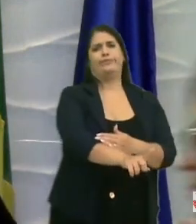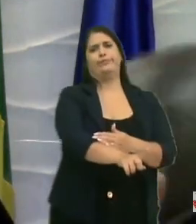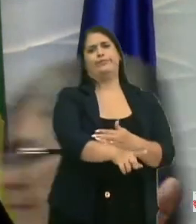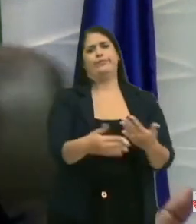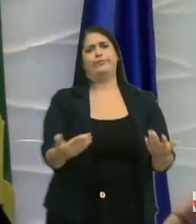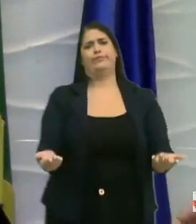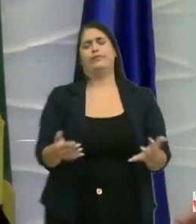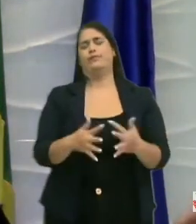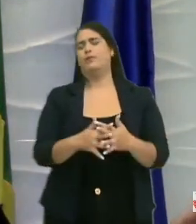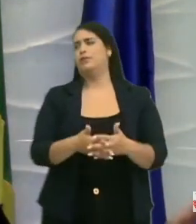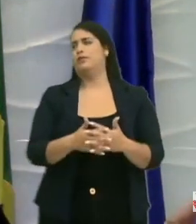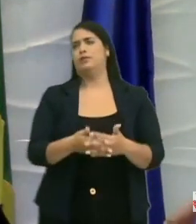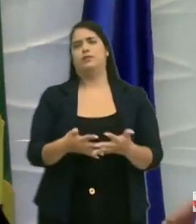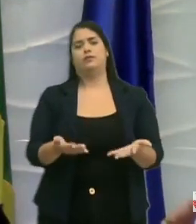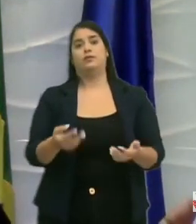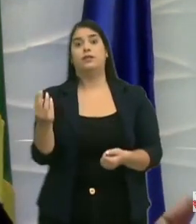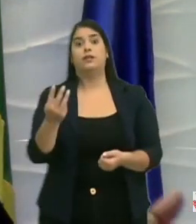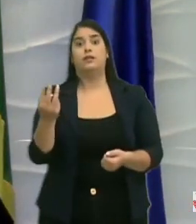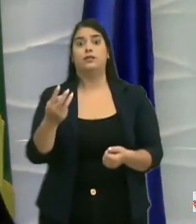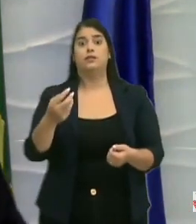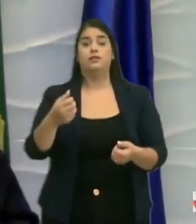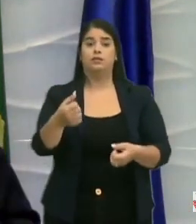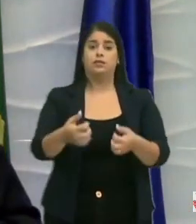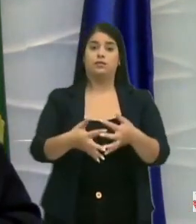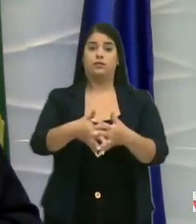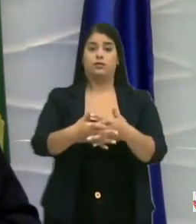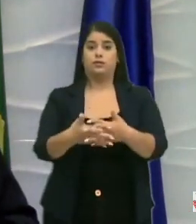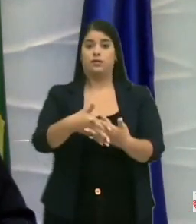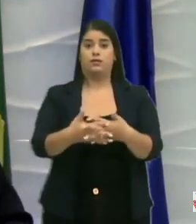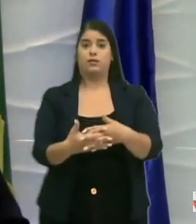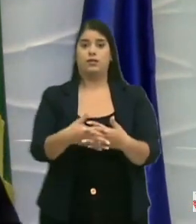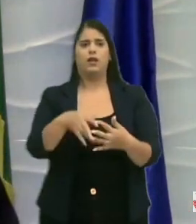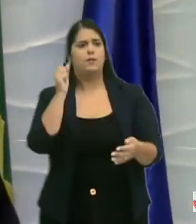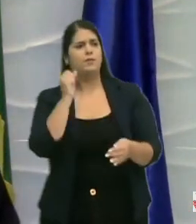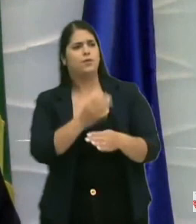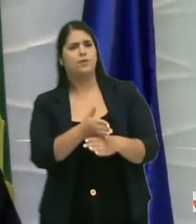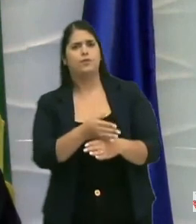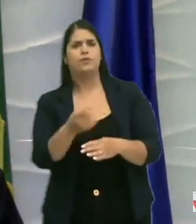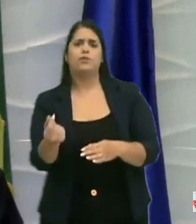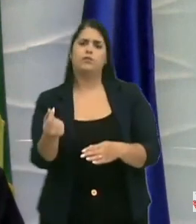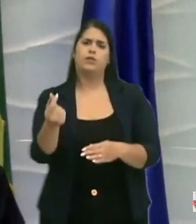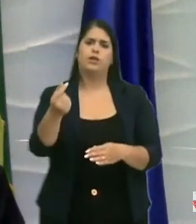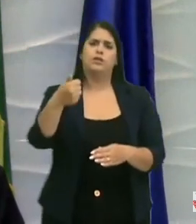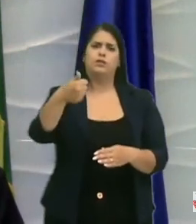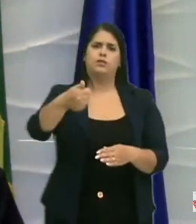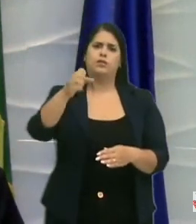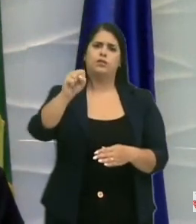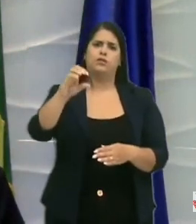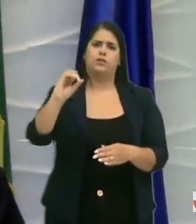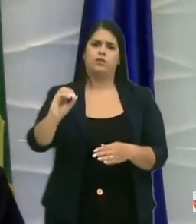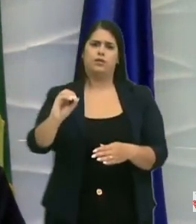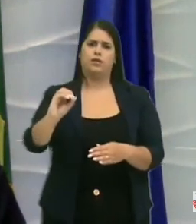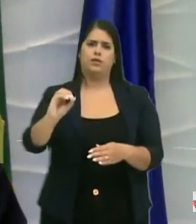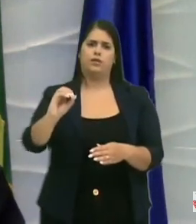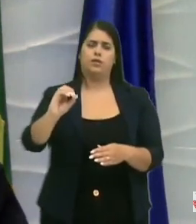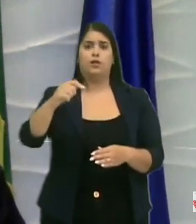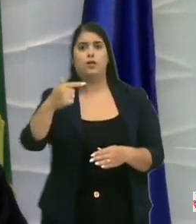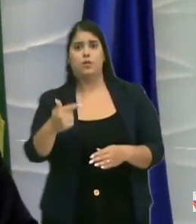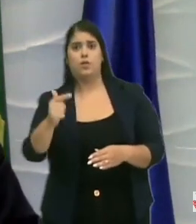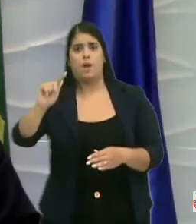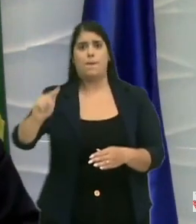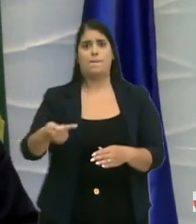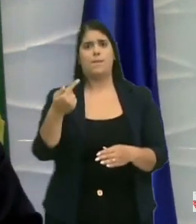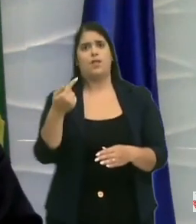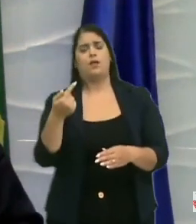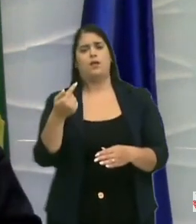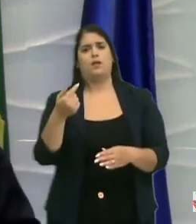O município tem 3 máquinas. A gente aprovou um orçamento aqui de 182 milhões para